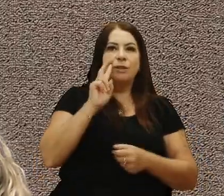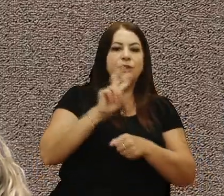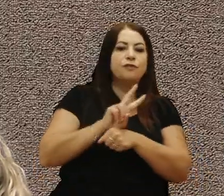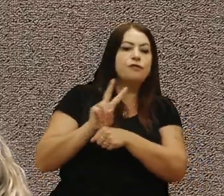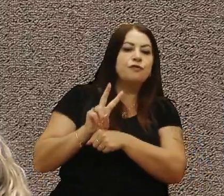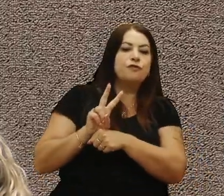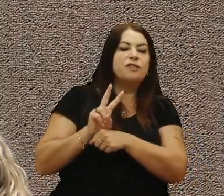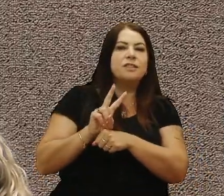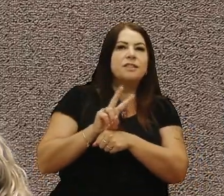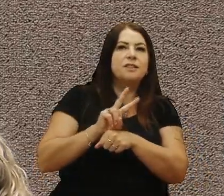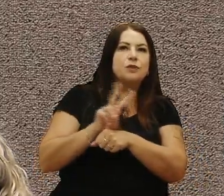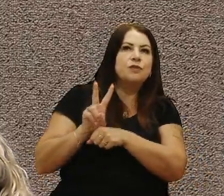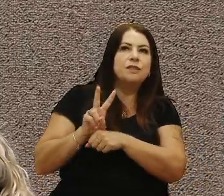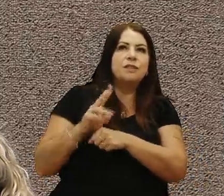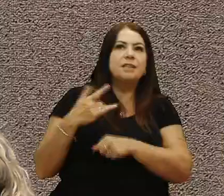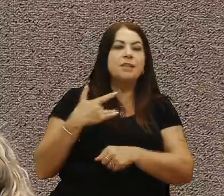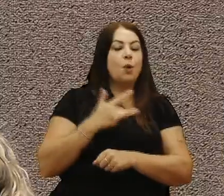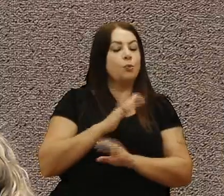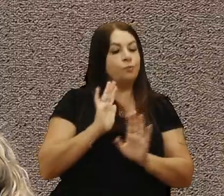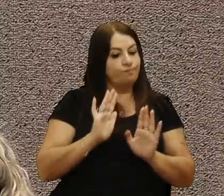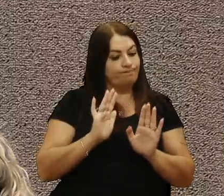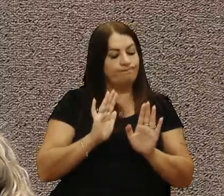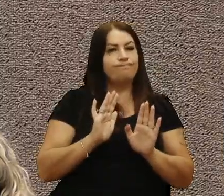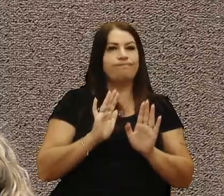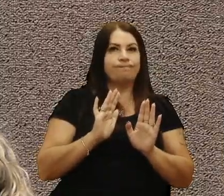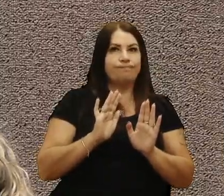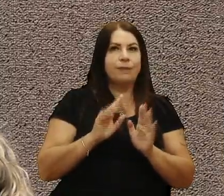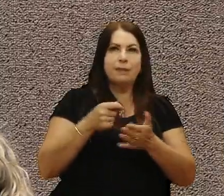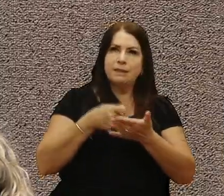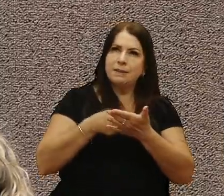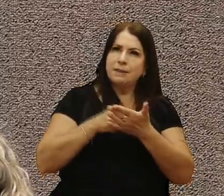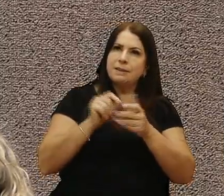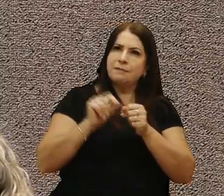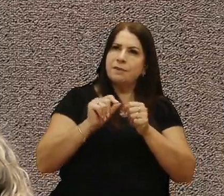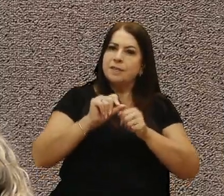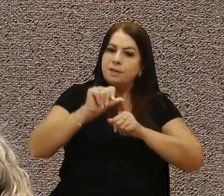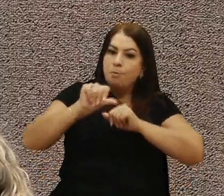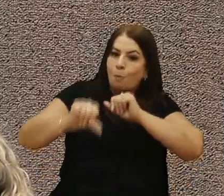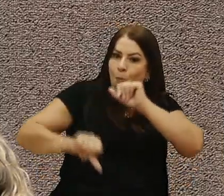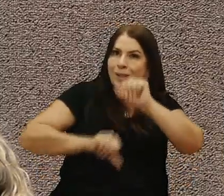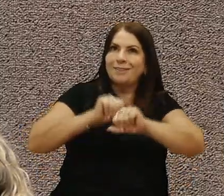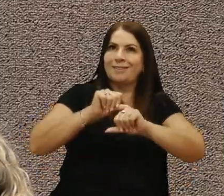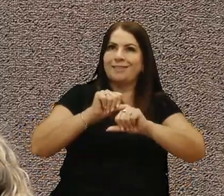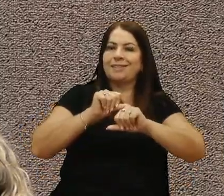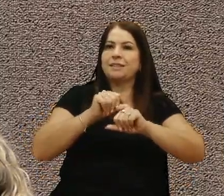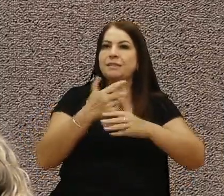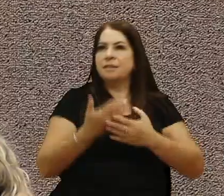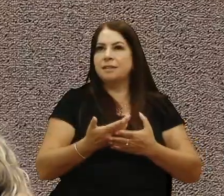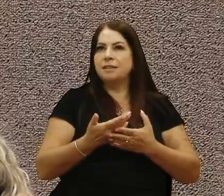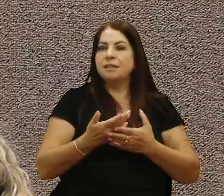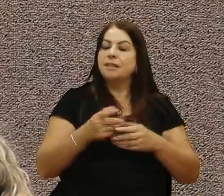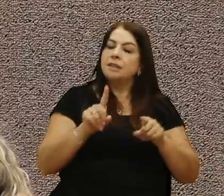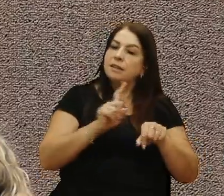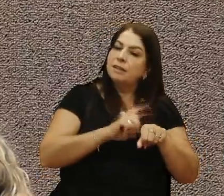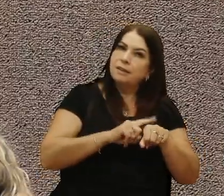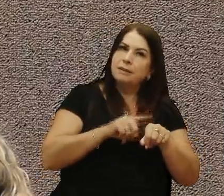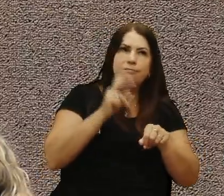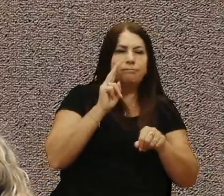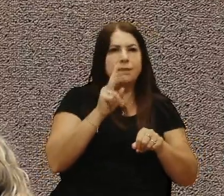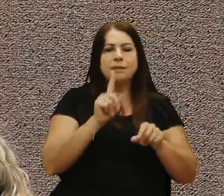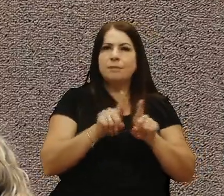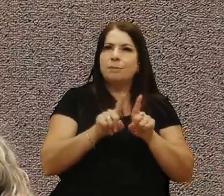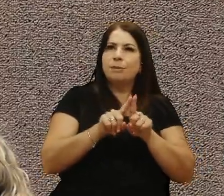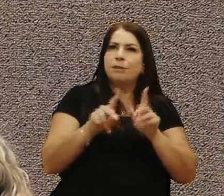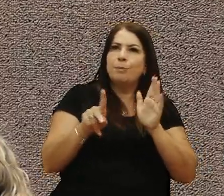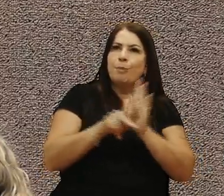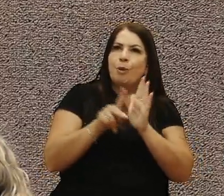saúde, tá? Então, a gente tenta fazer grandes mudanças e a gente, ao mesmo tempo, vê as